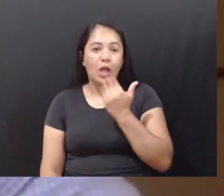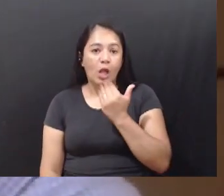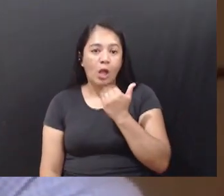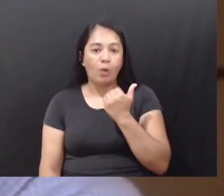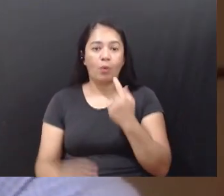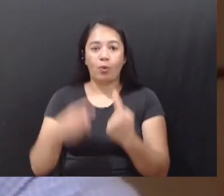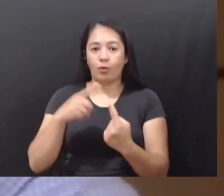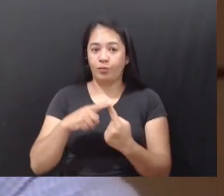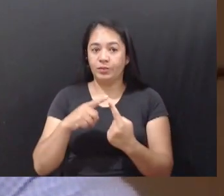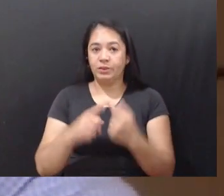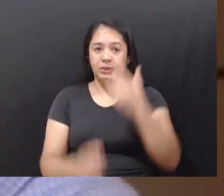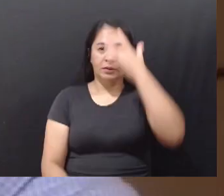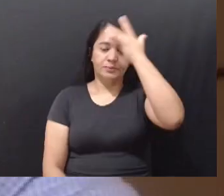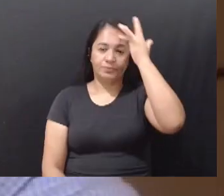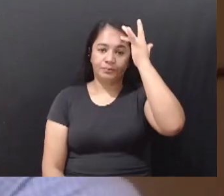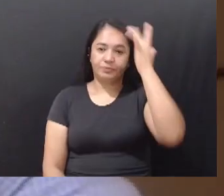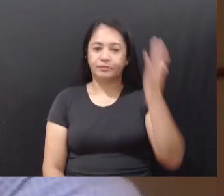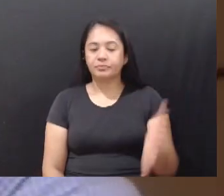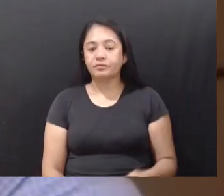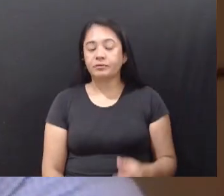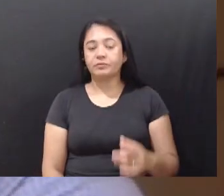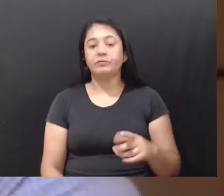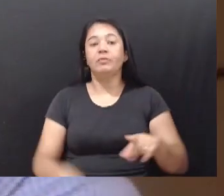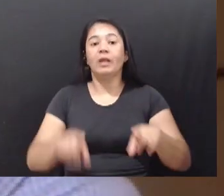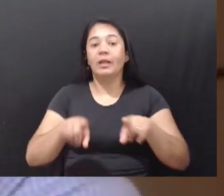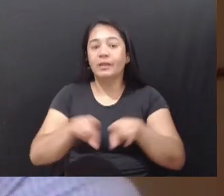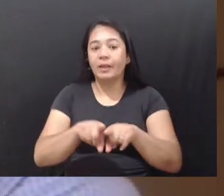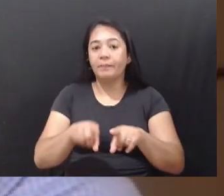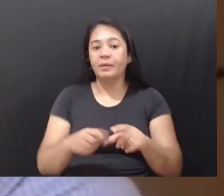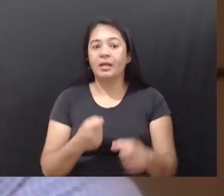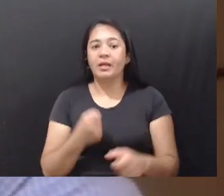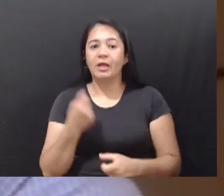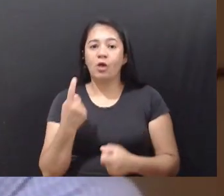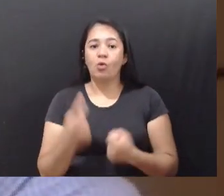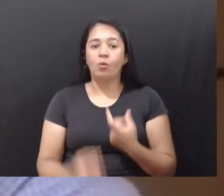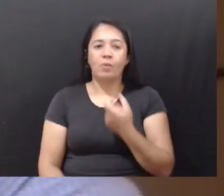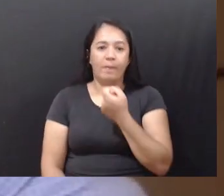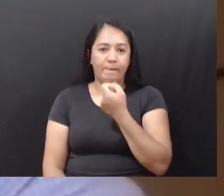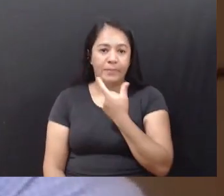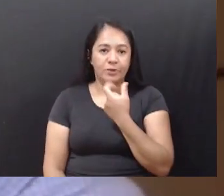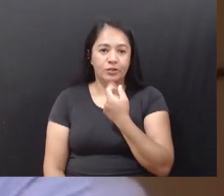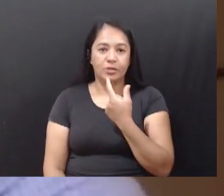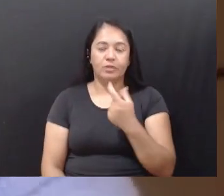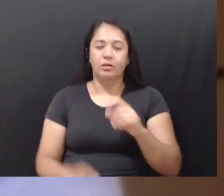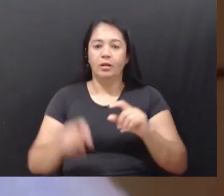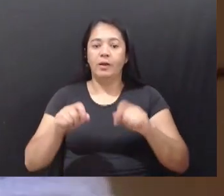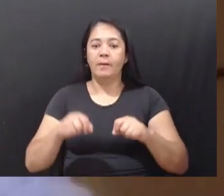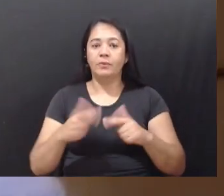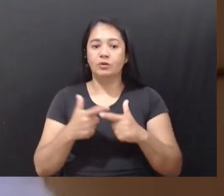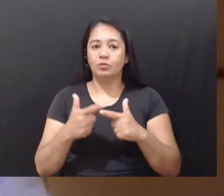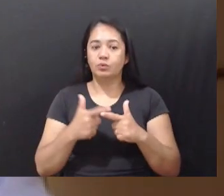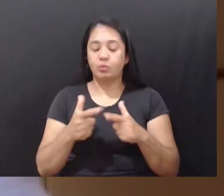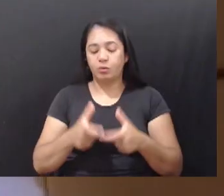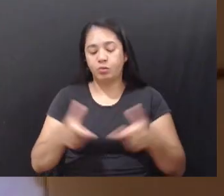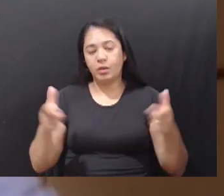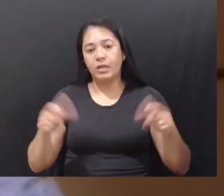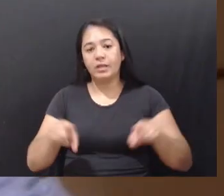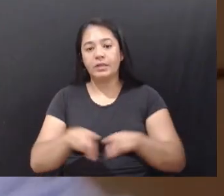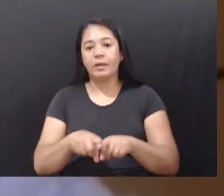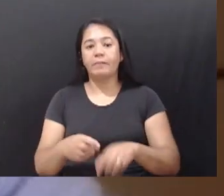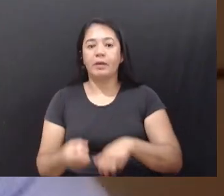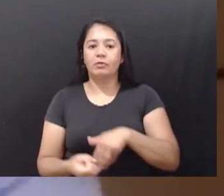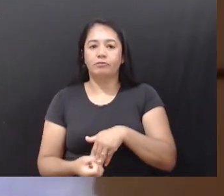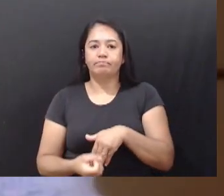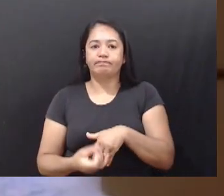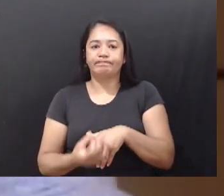ambiente. Então vai depender muito da dieta dessa pessoa, né? Vai depender aí também de algumas medicações que